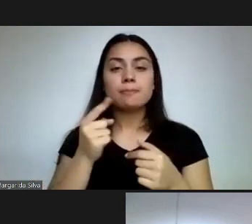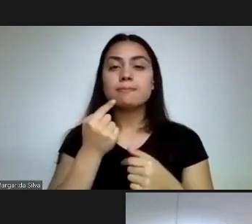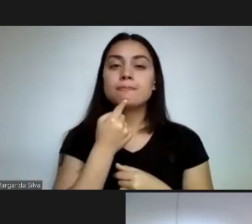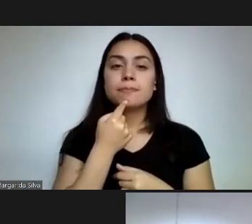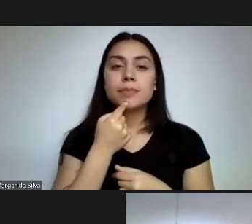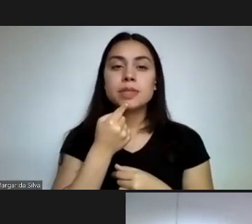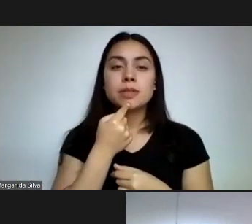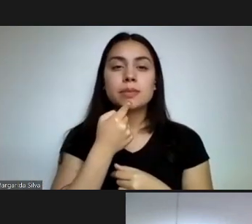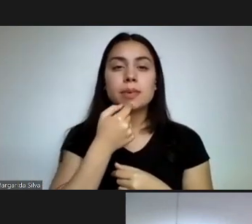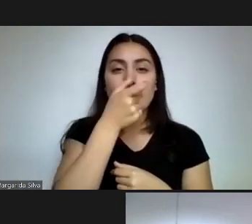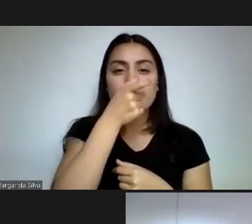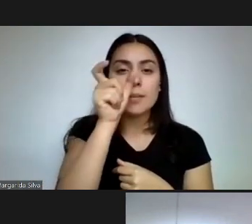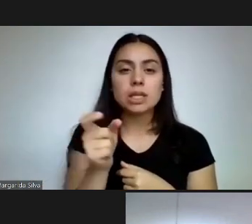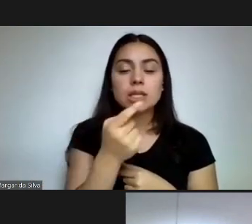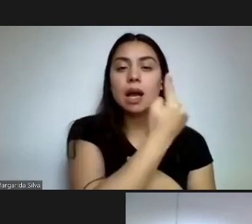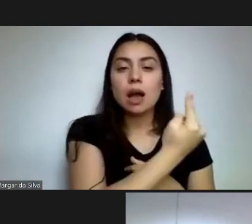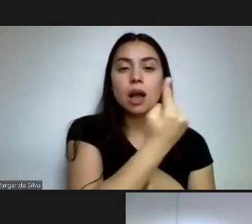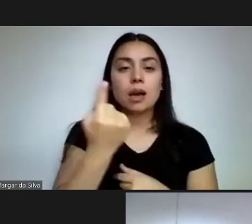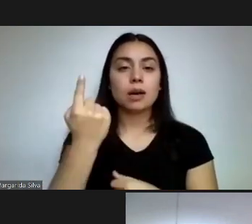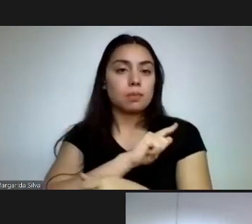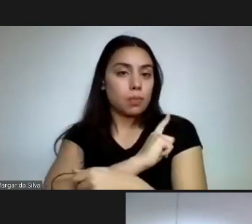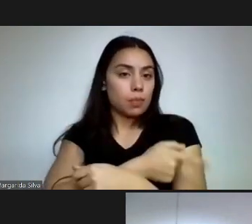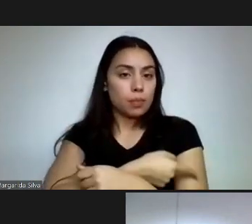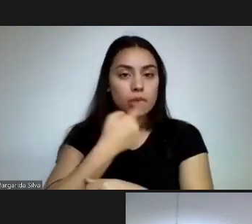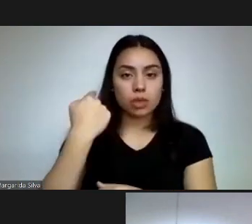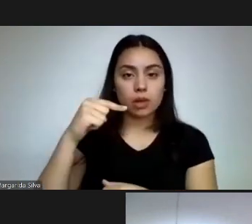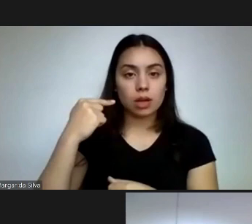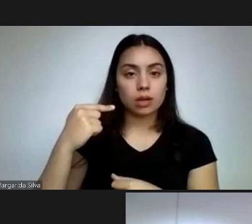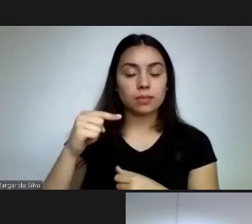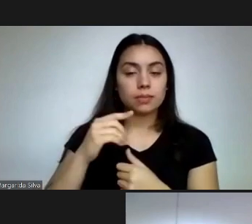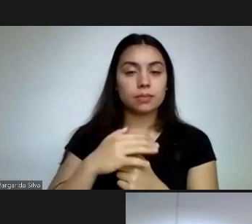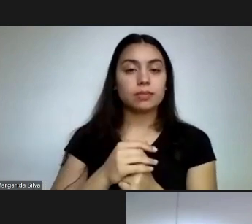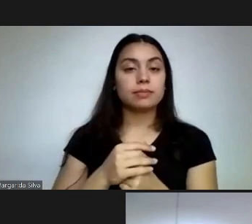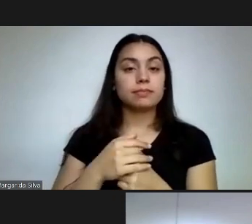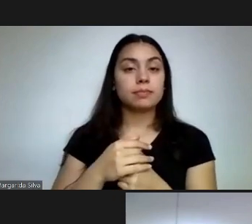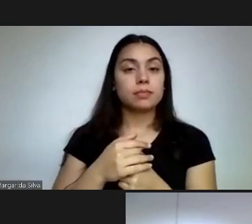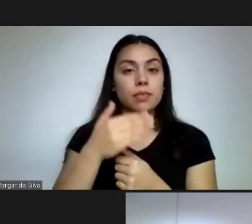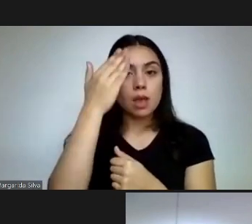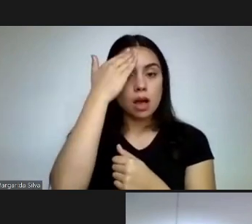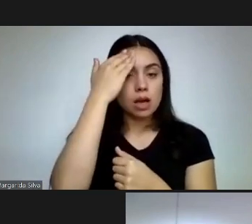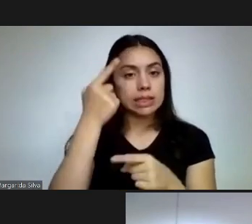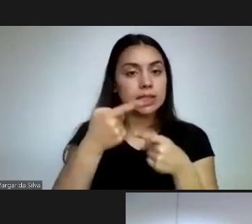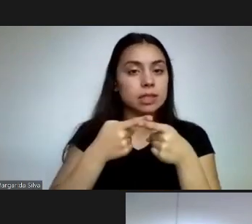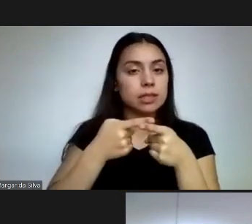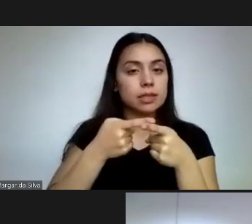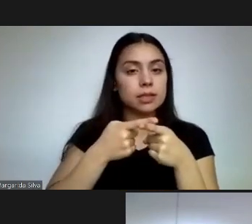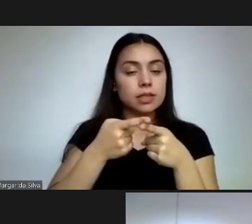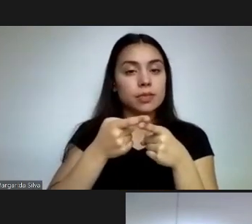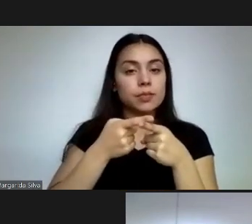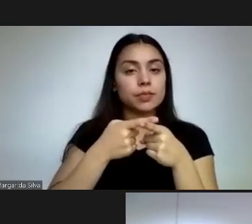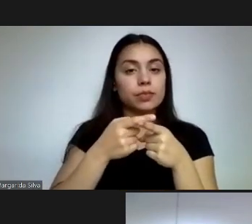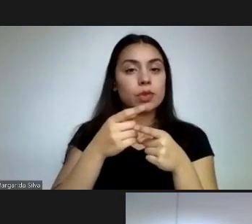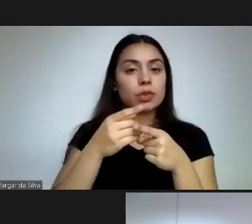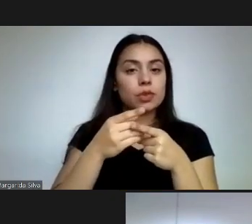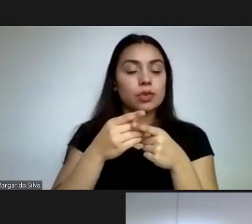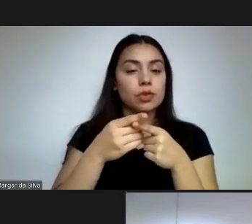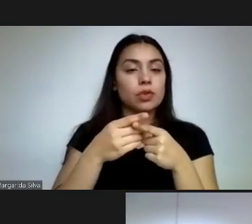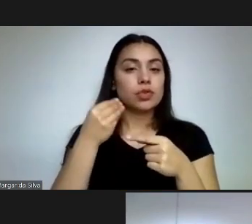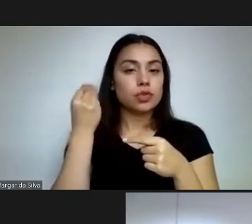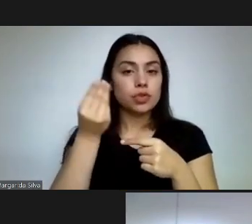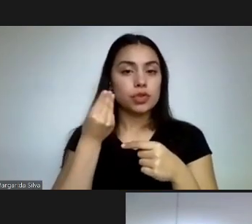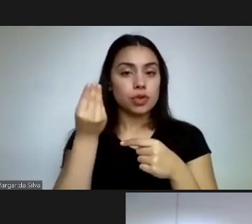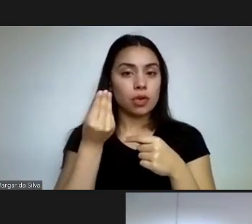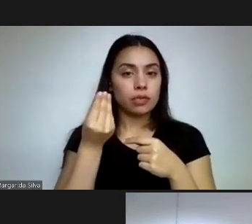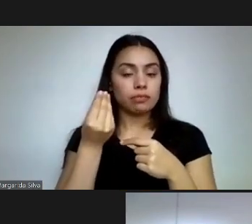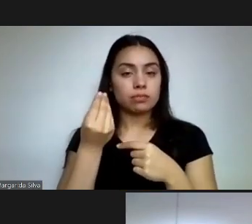tem um poder e acho enorme, acho muito interessante que os jovens possam ter essa consciência de que têm poder, apesar de